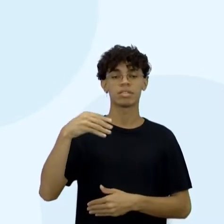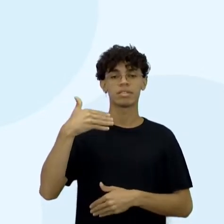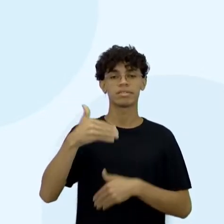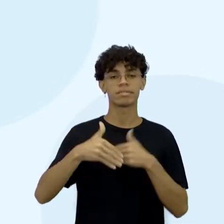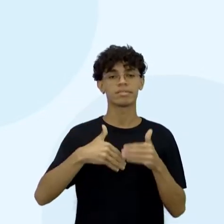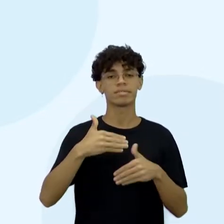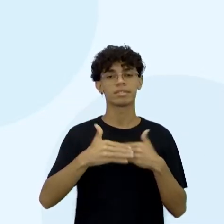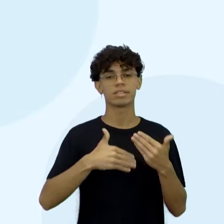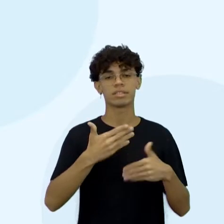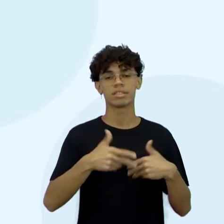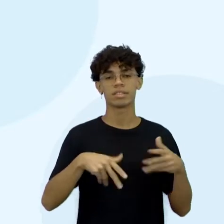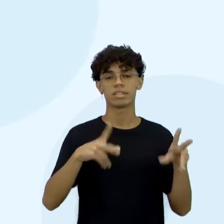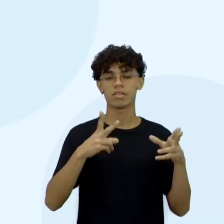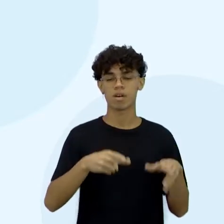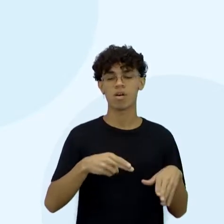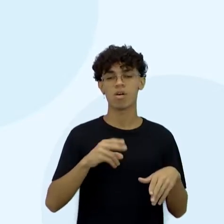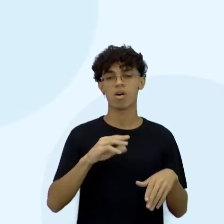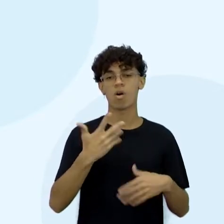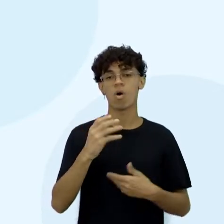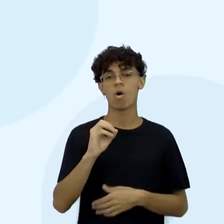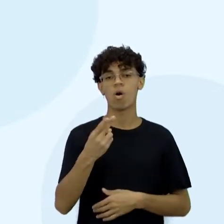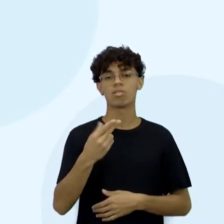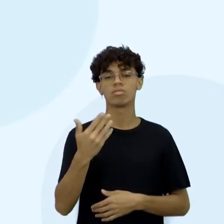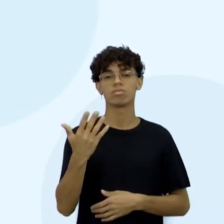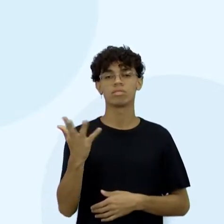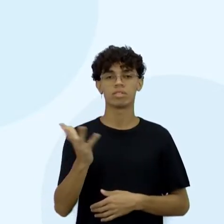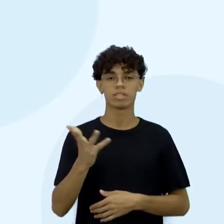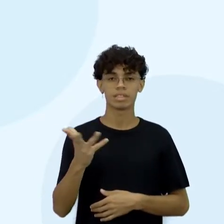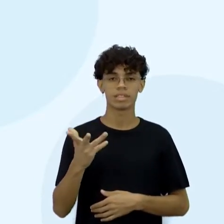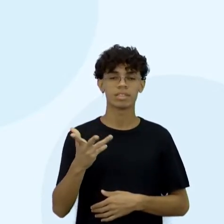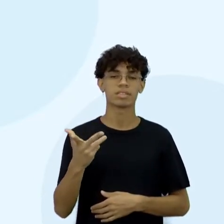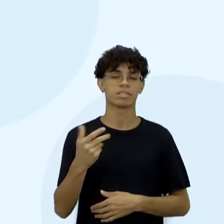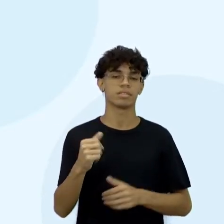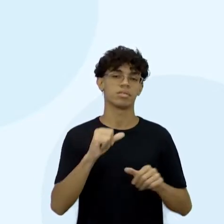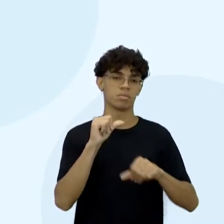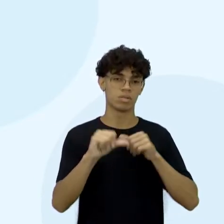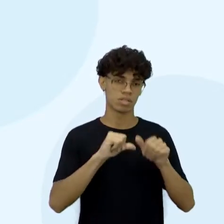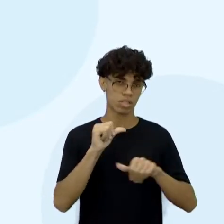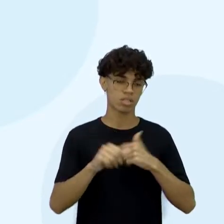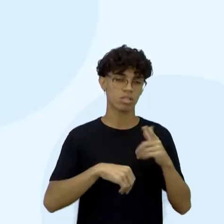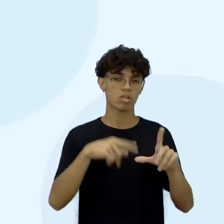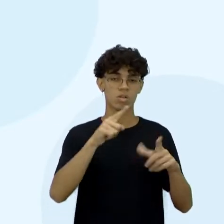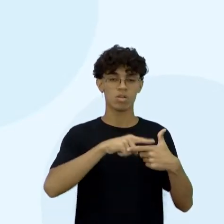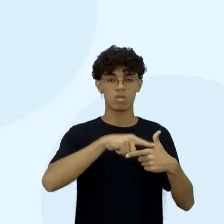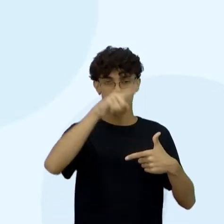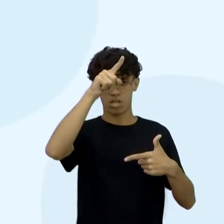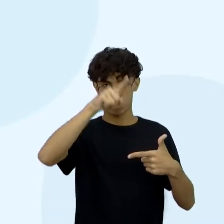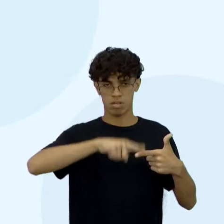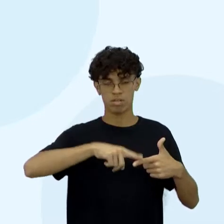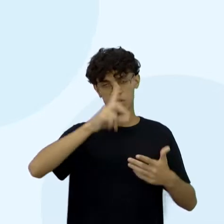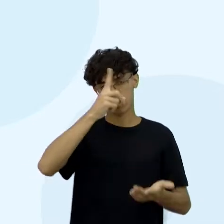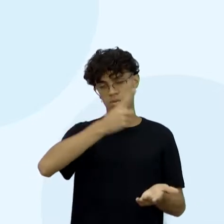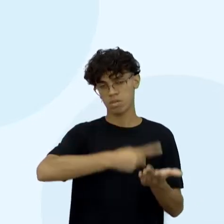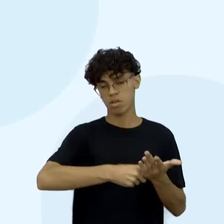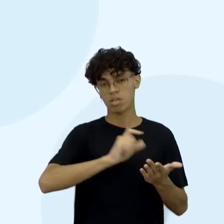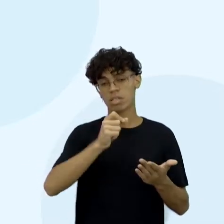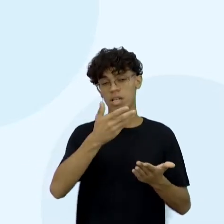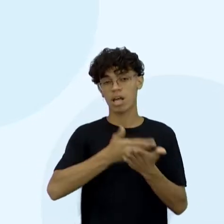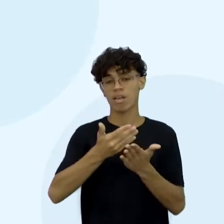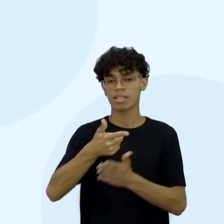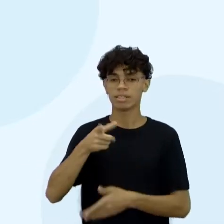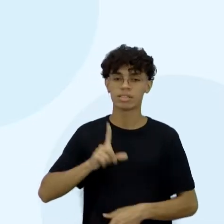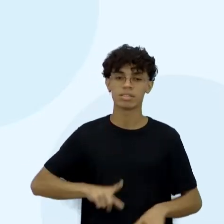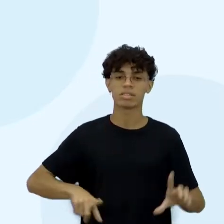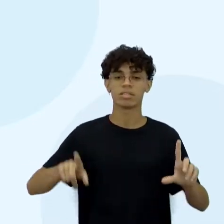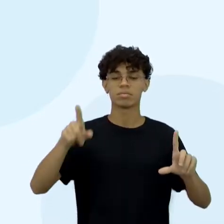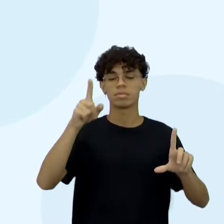igualmente, fazendo mudanças na velocidade. Então, o gráfico da velocidade, a gente determinou na aula passada, é uma reta aí, crescente. Então, a gente já